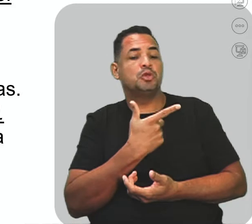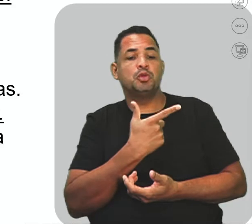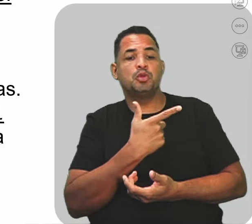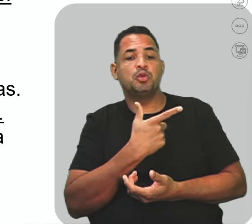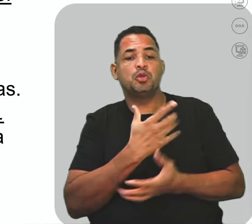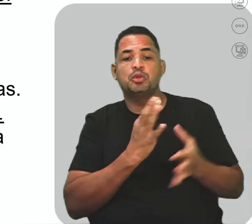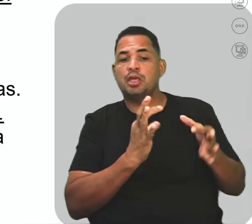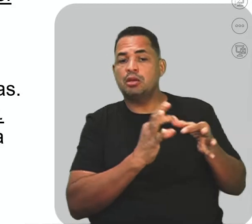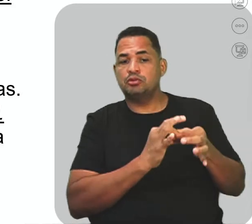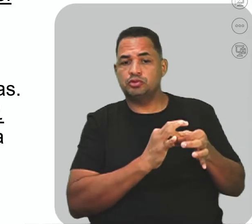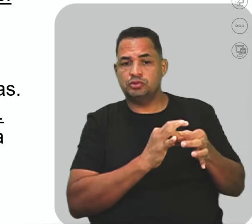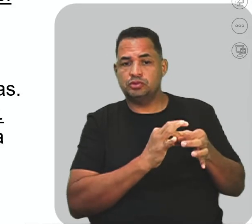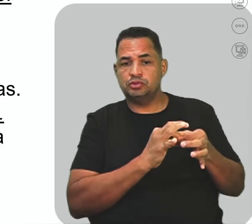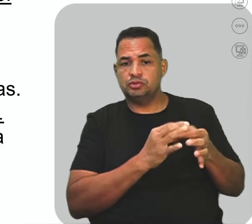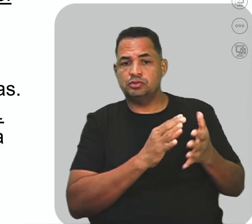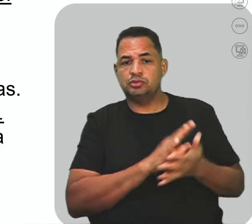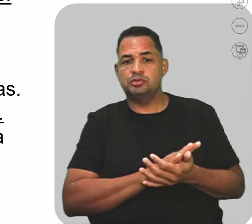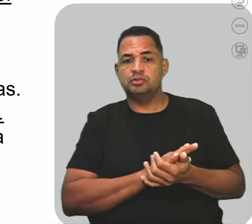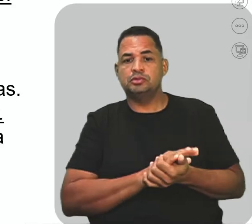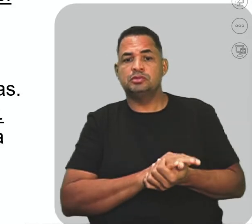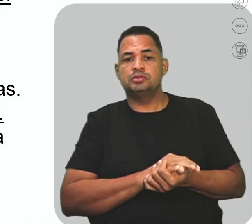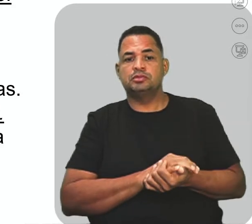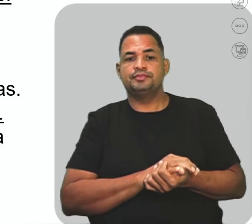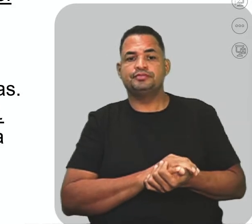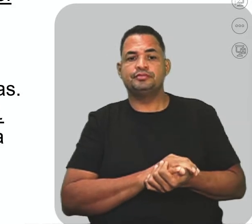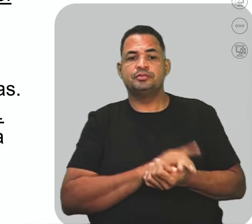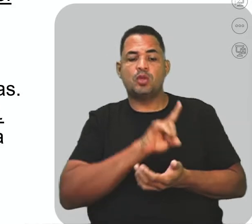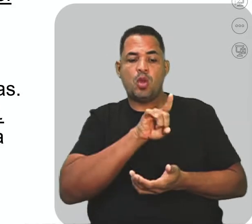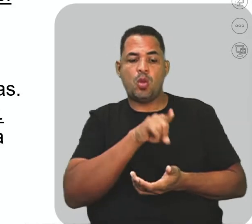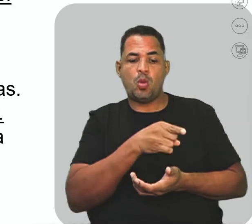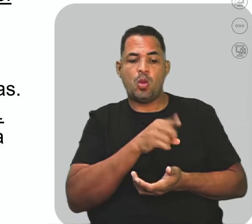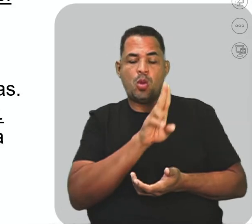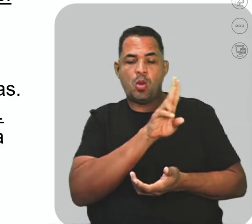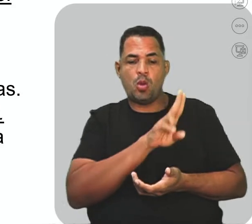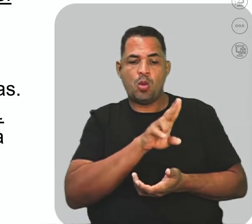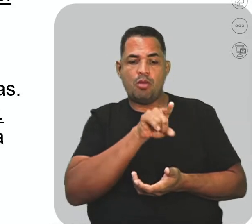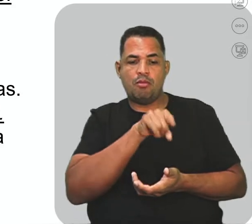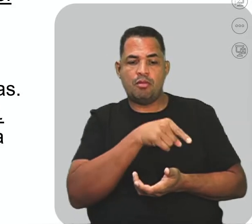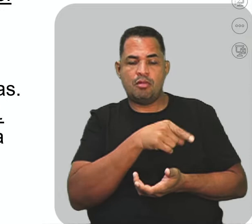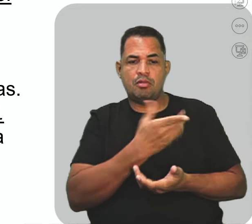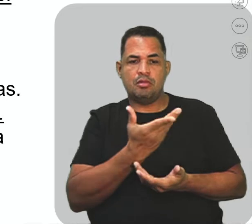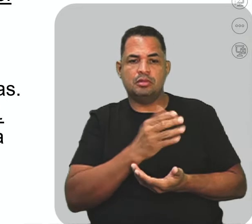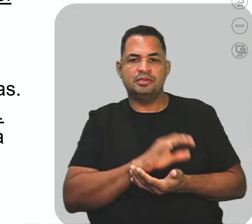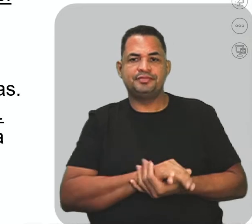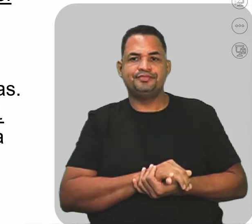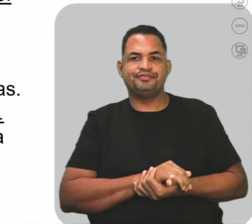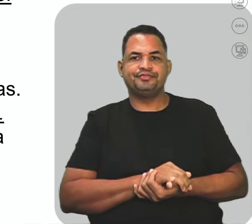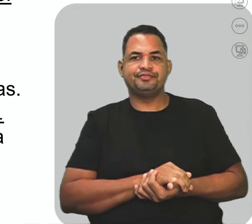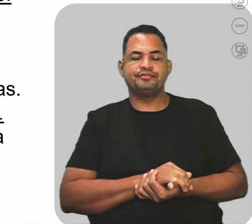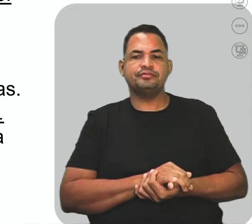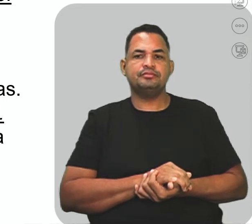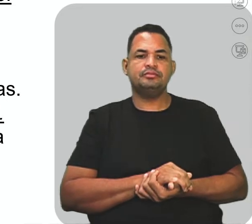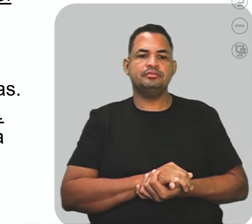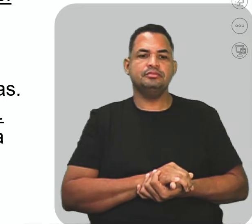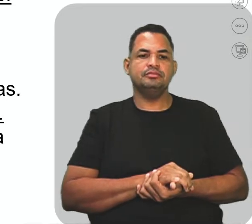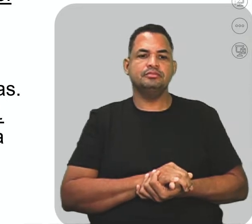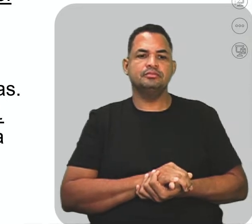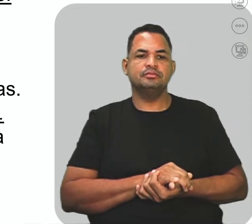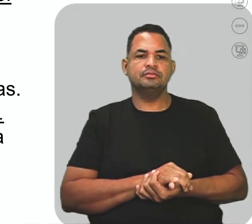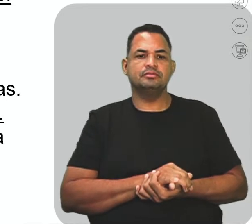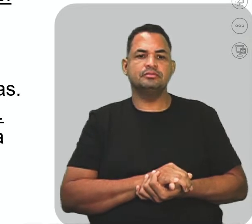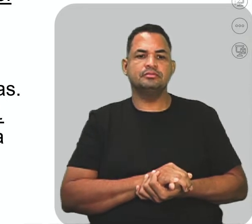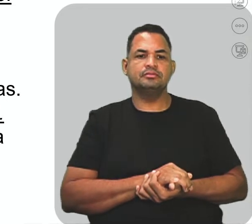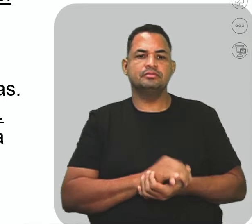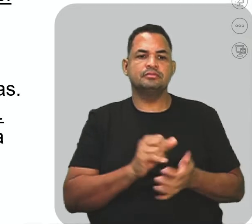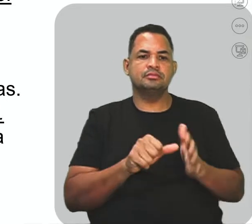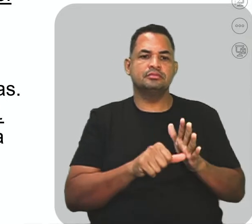por conjunção, e sim pela vírgula. Por isso que esta primeira oração,